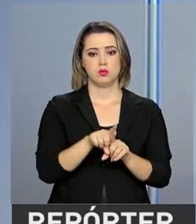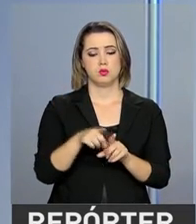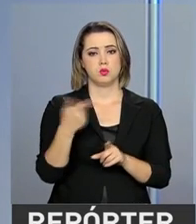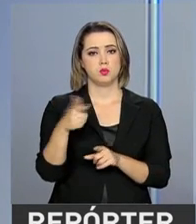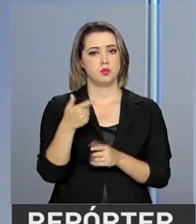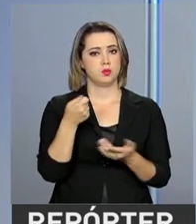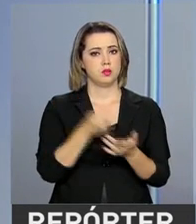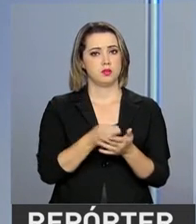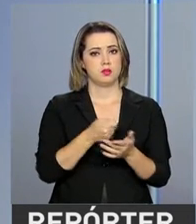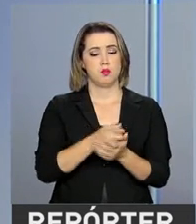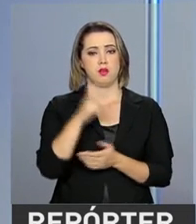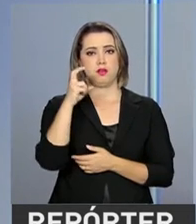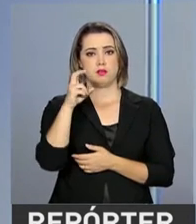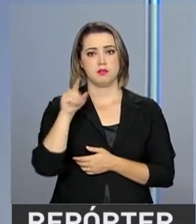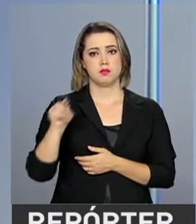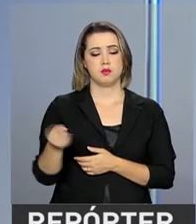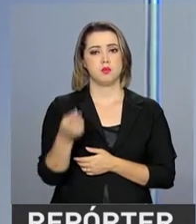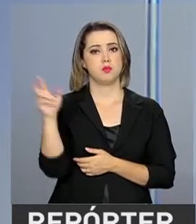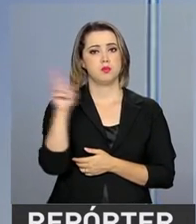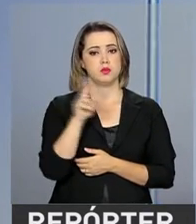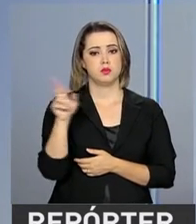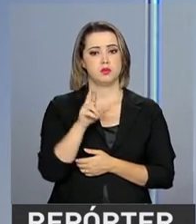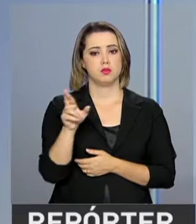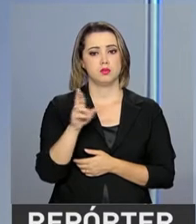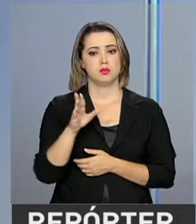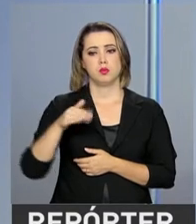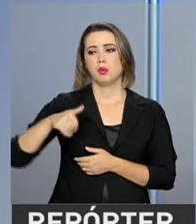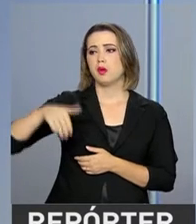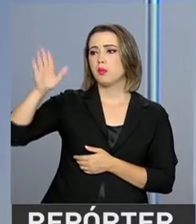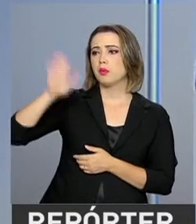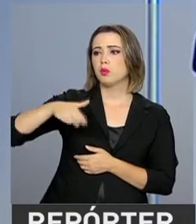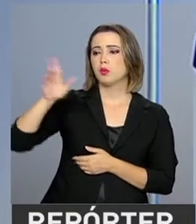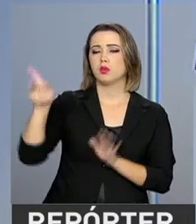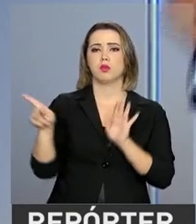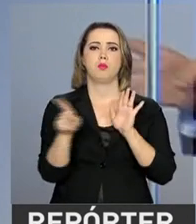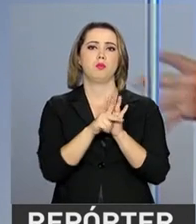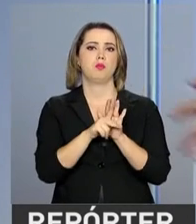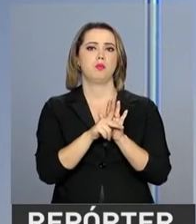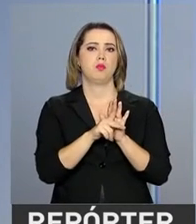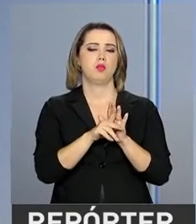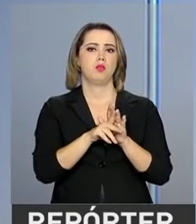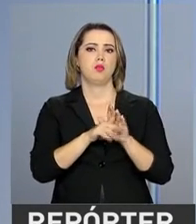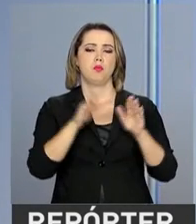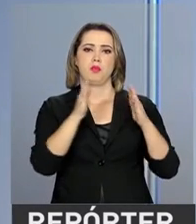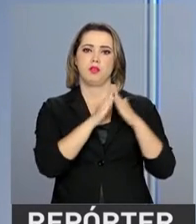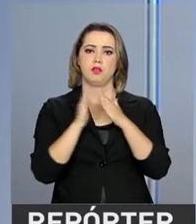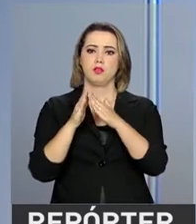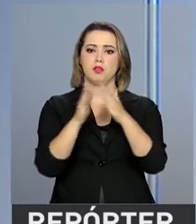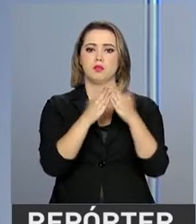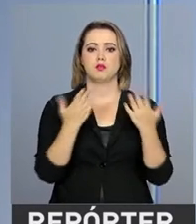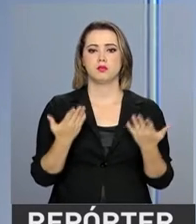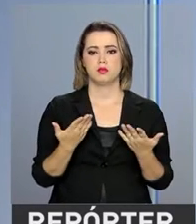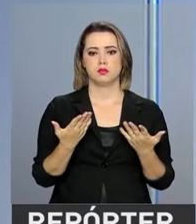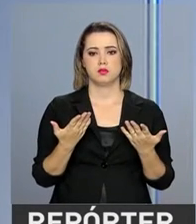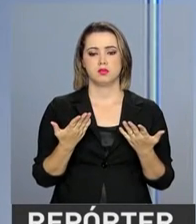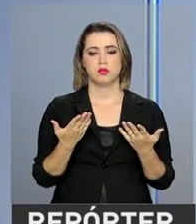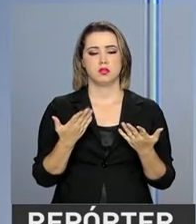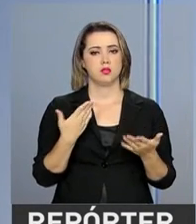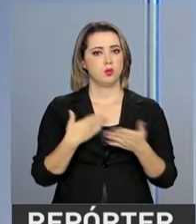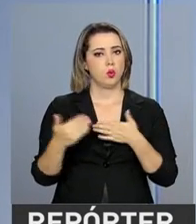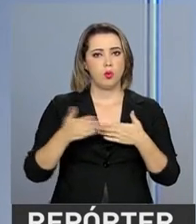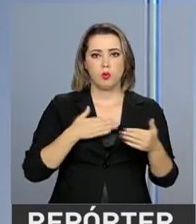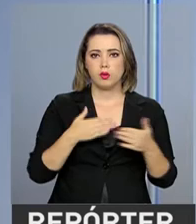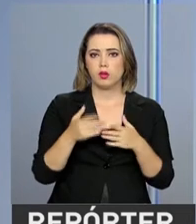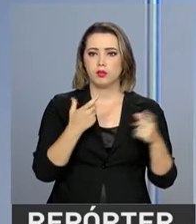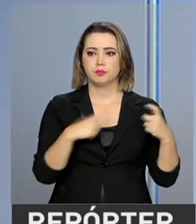pagar 5 mil reais para uma pintura da sua casa um banheiro ou seja